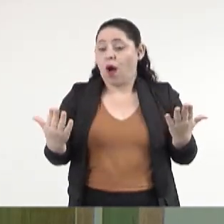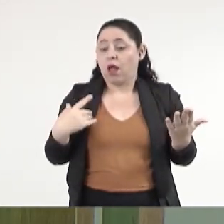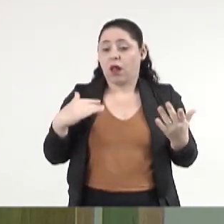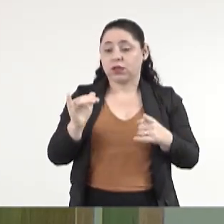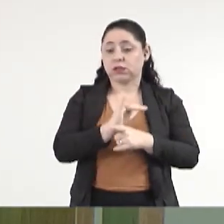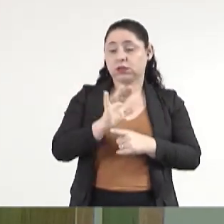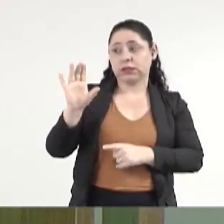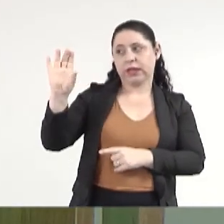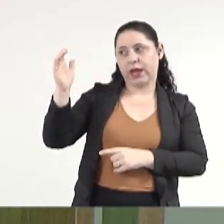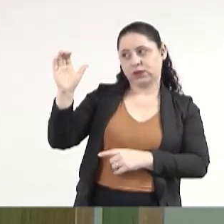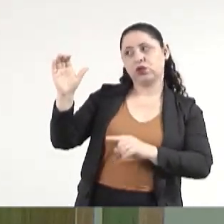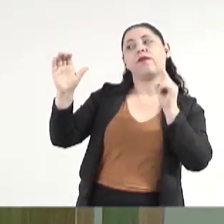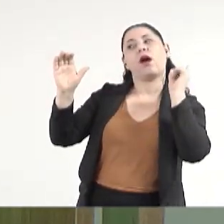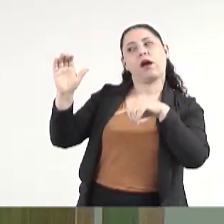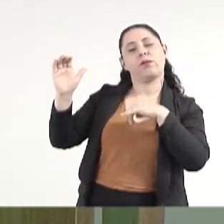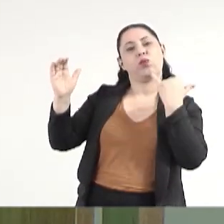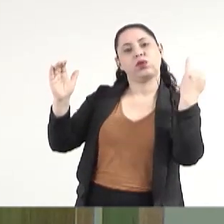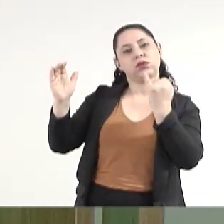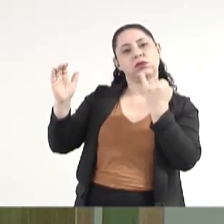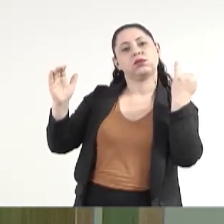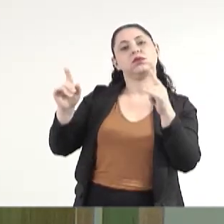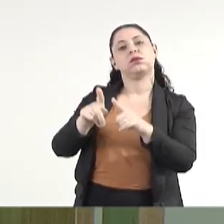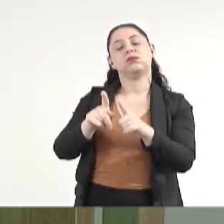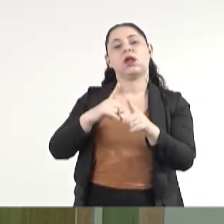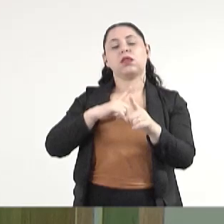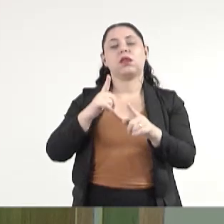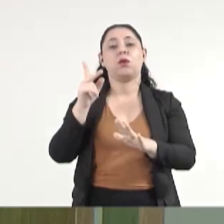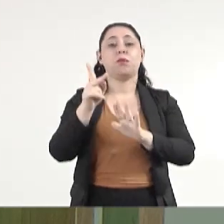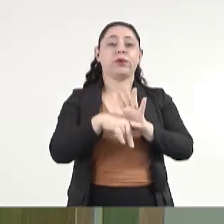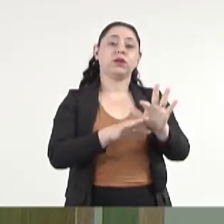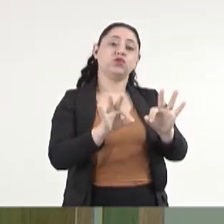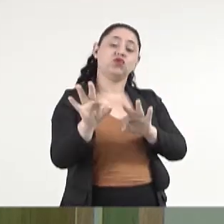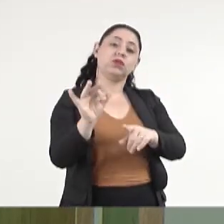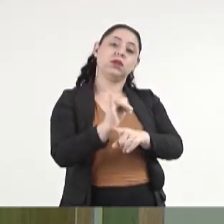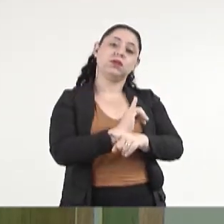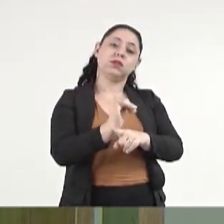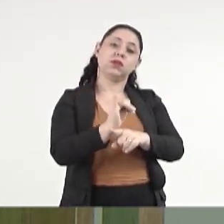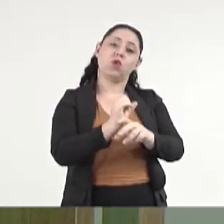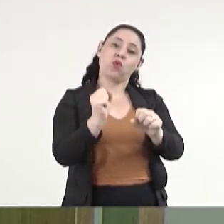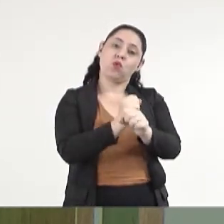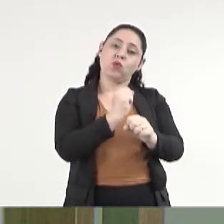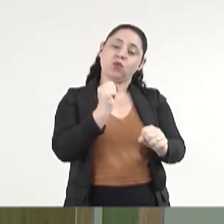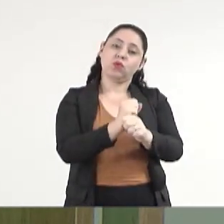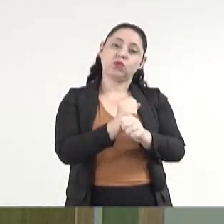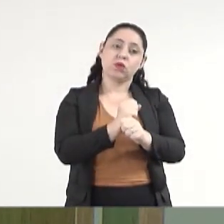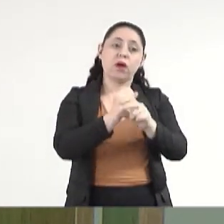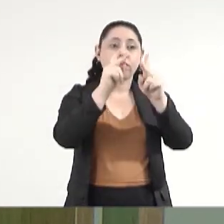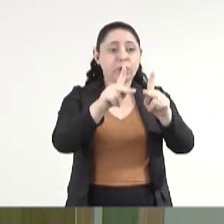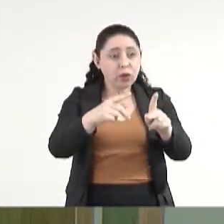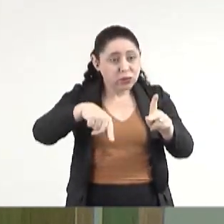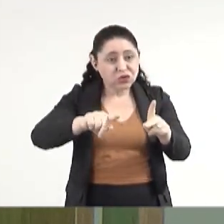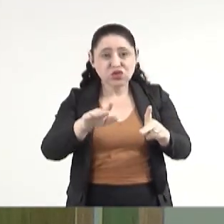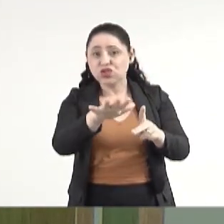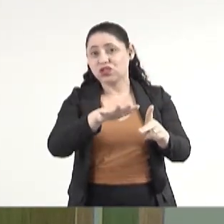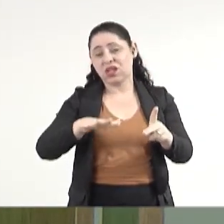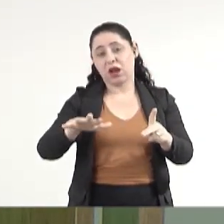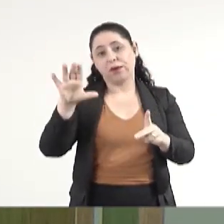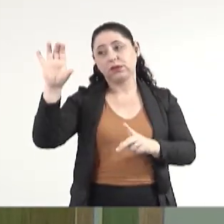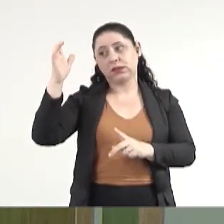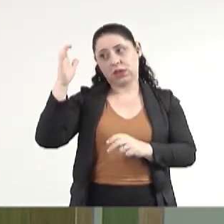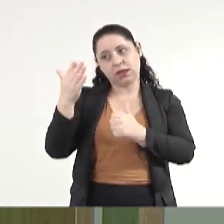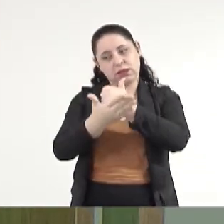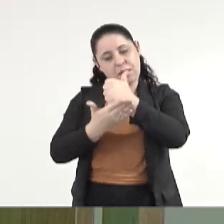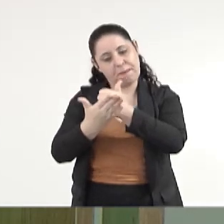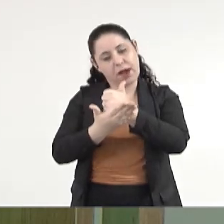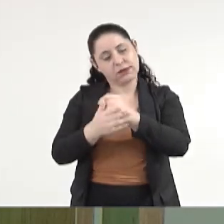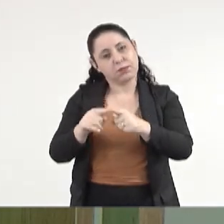de forma científica, mas também a gente ter um plano de ação construído com toda a população, com base na